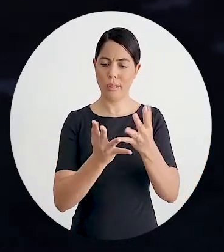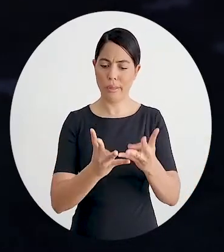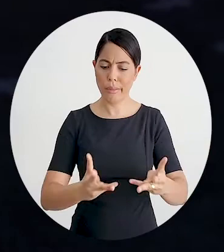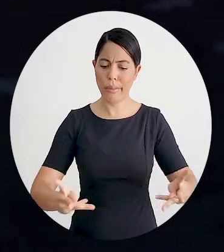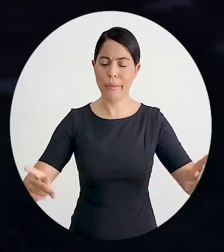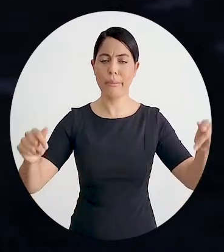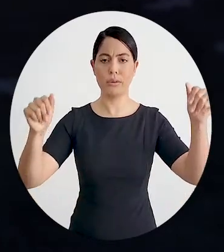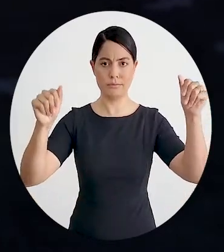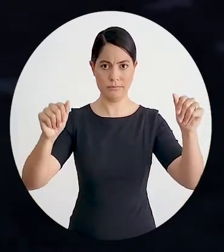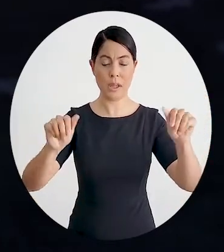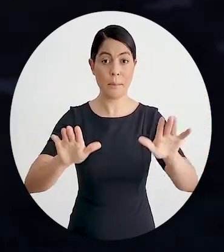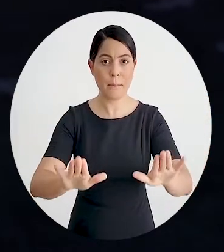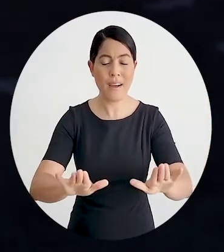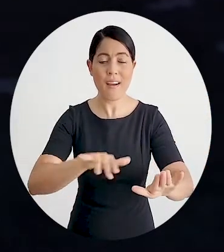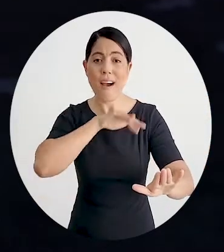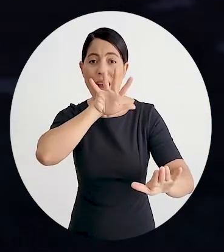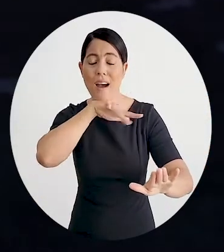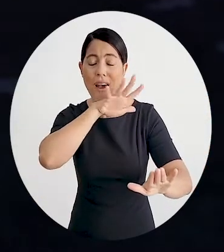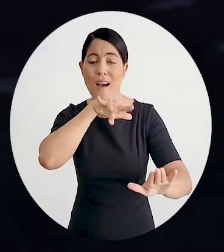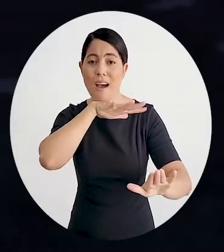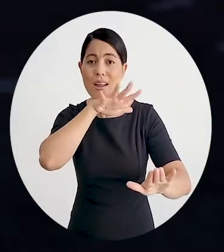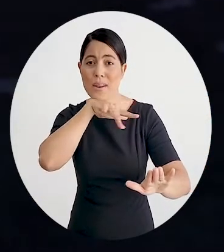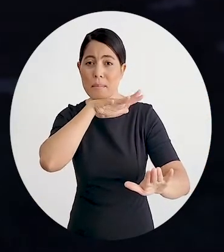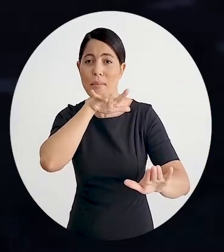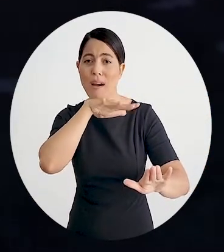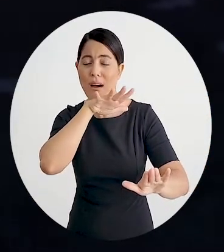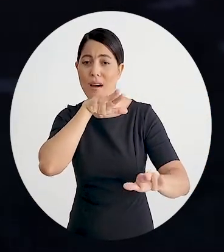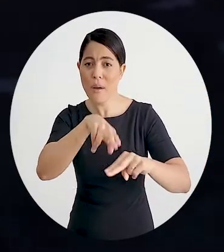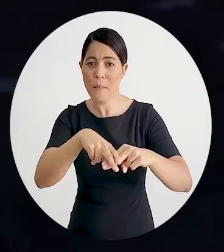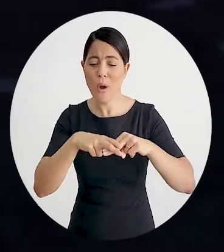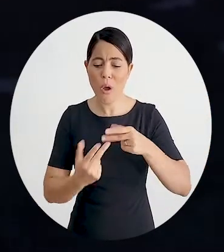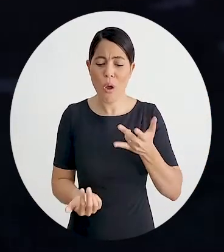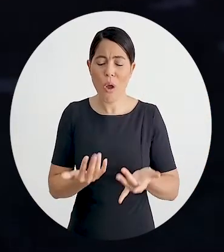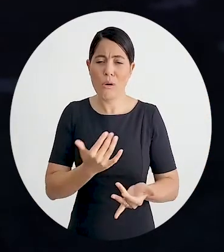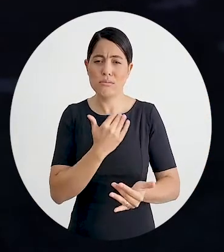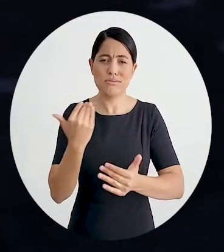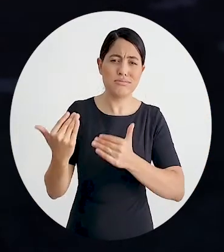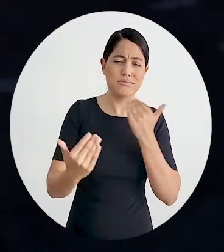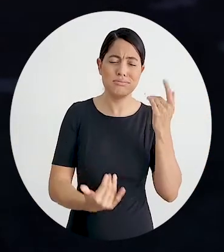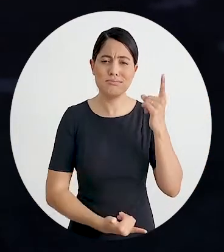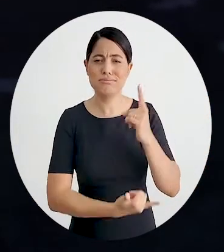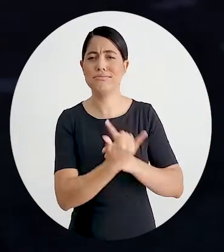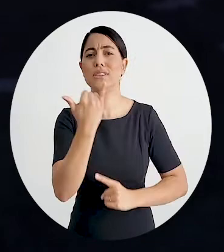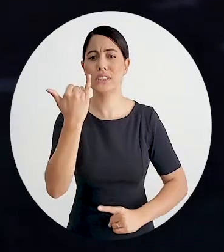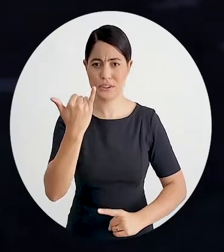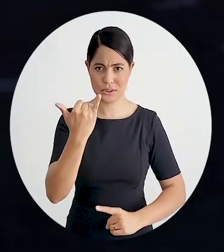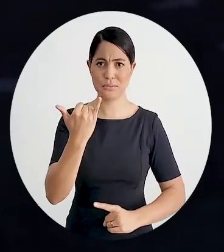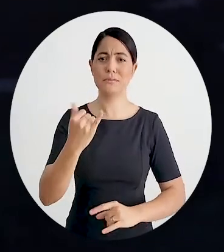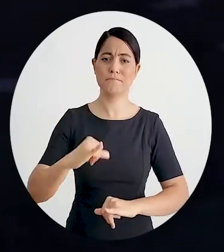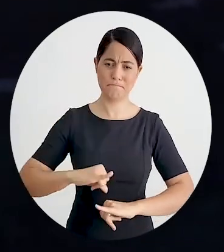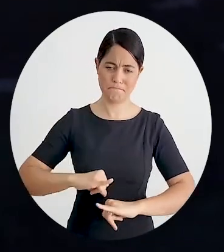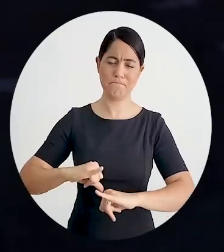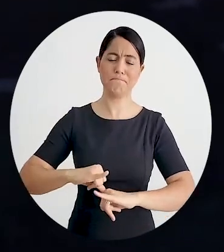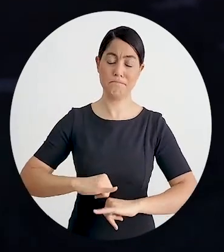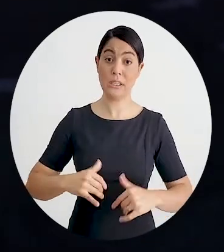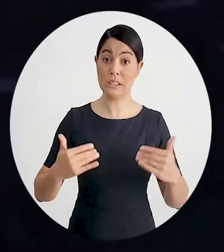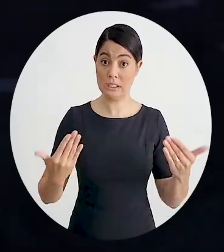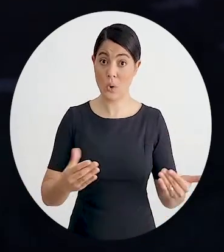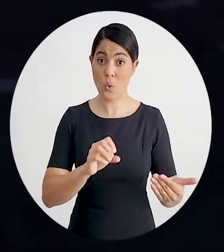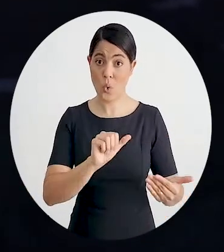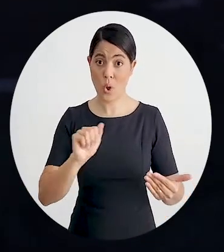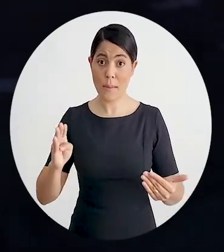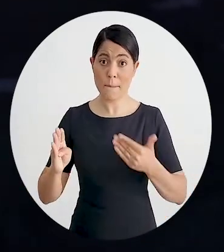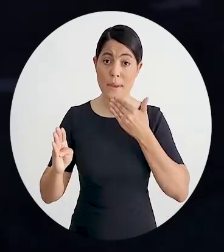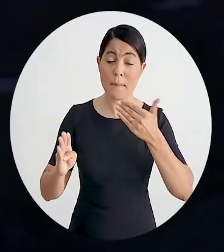Neste cenário alarmante, milhares de animais se tornaram vítimas desses incêndios. A campanha da Ordem pede a ajuda de todos